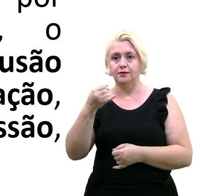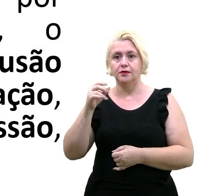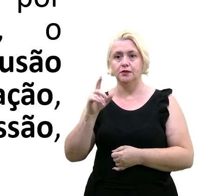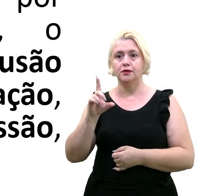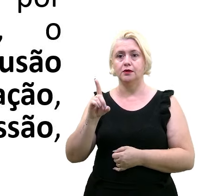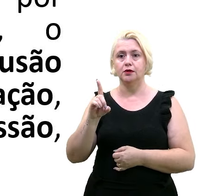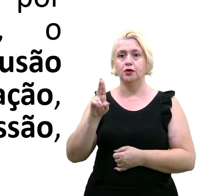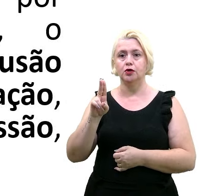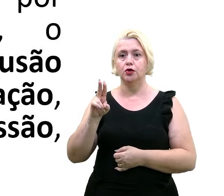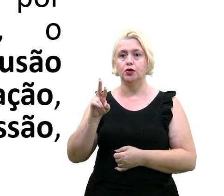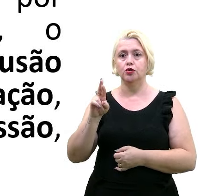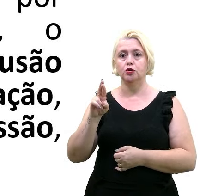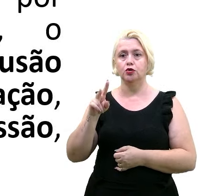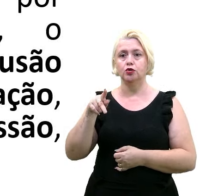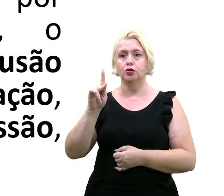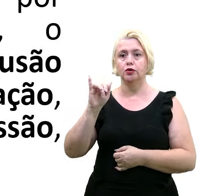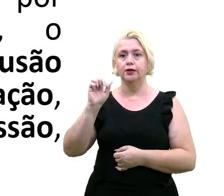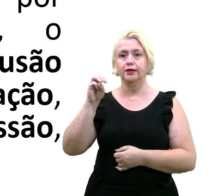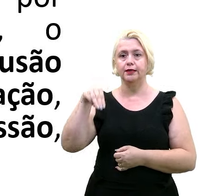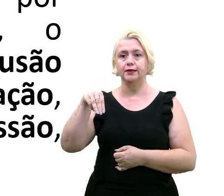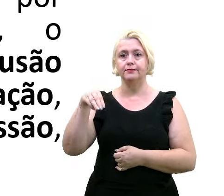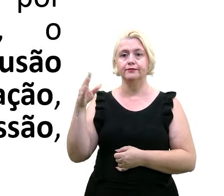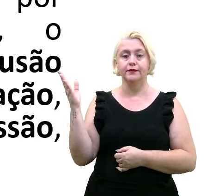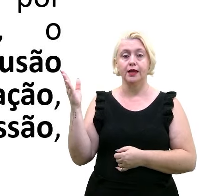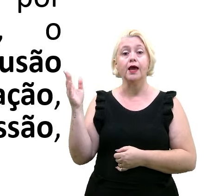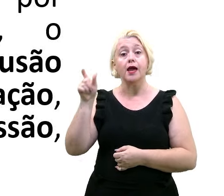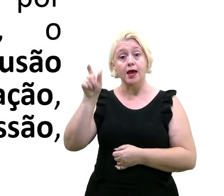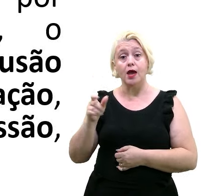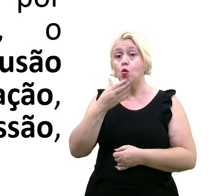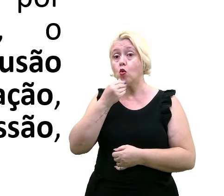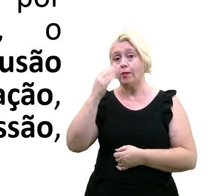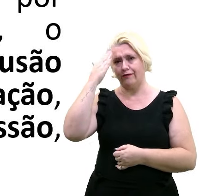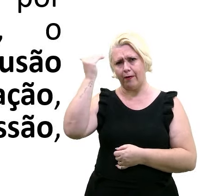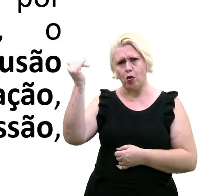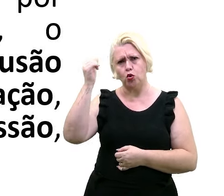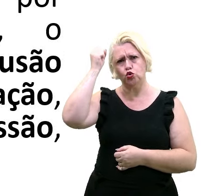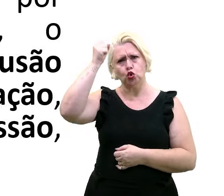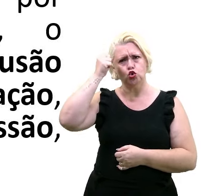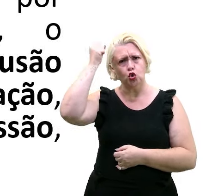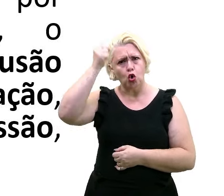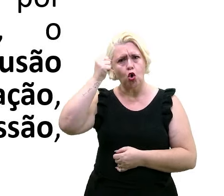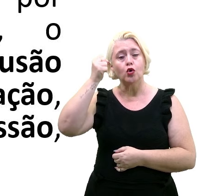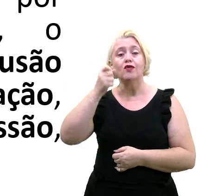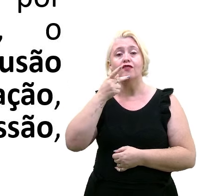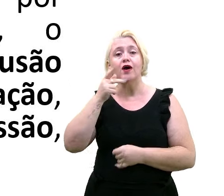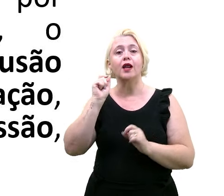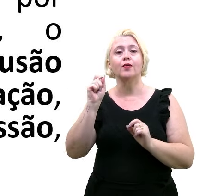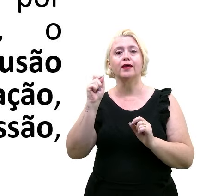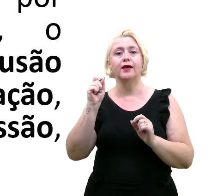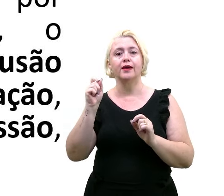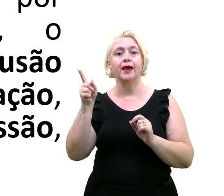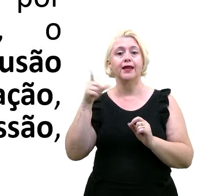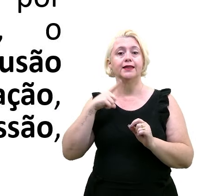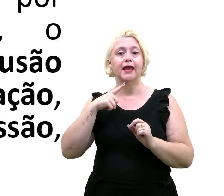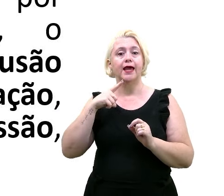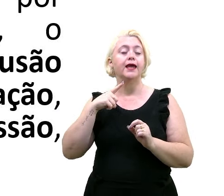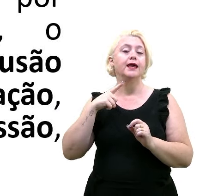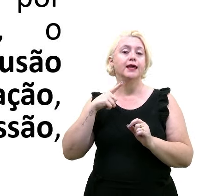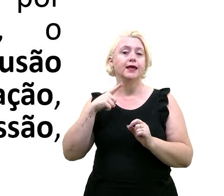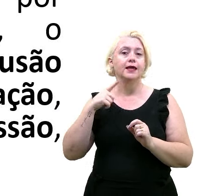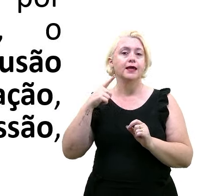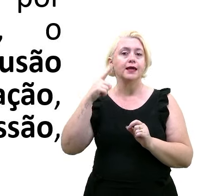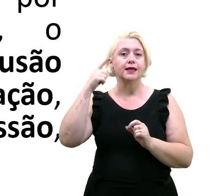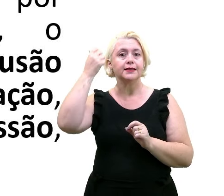o repertório sociocultural. Ele é um sociólogo, então isso vem para dar força ao